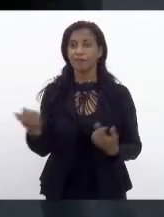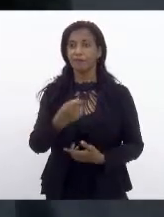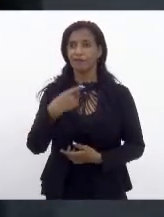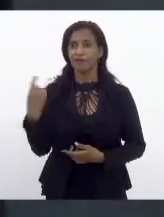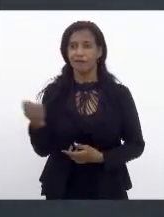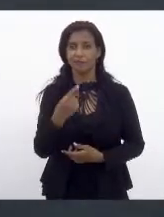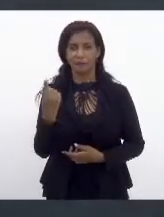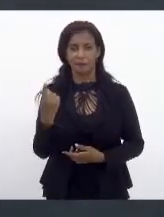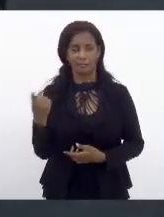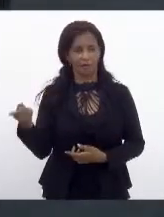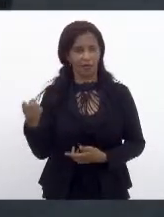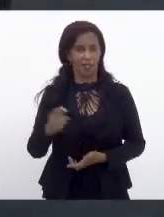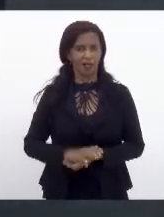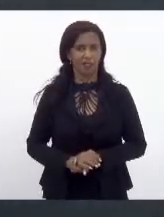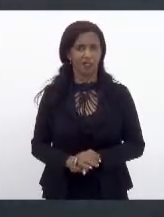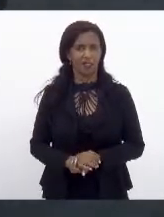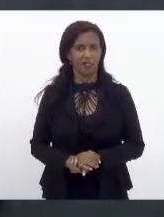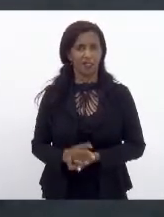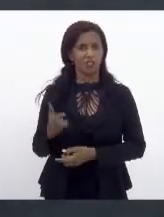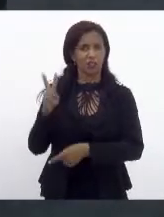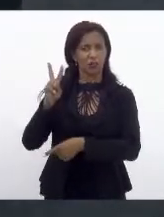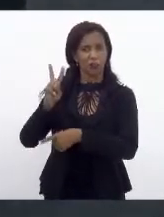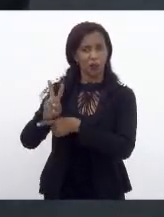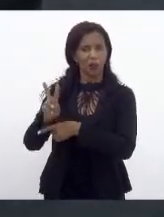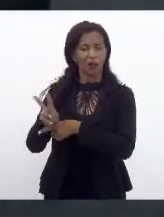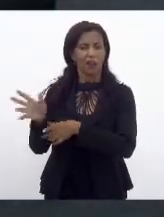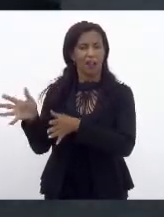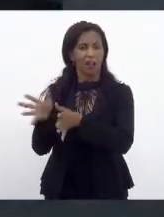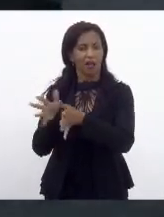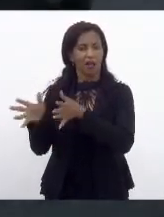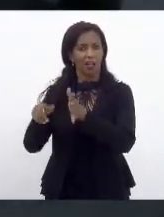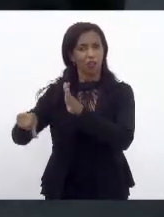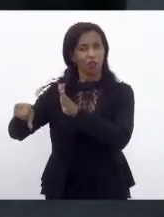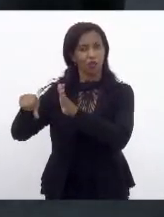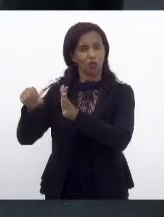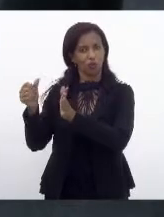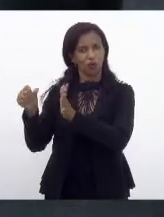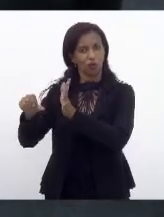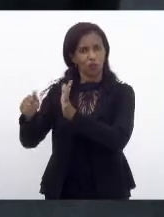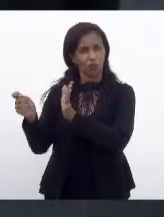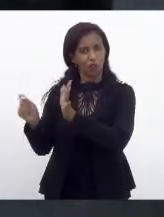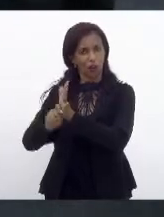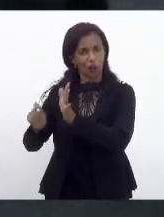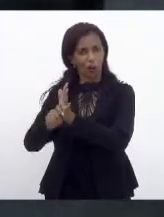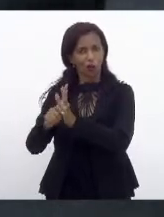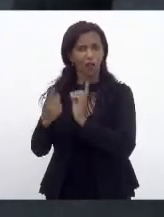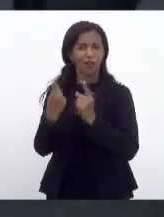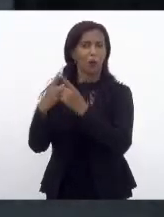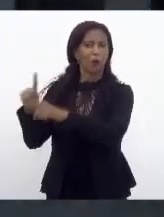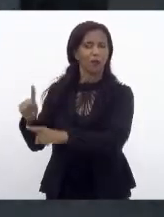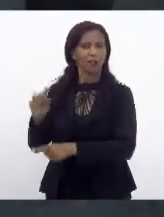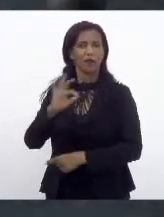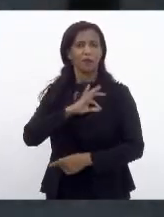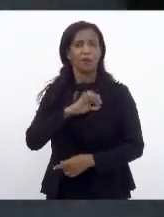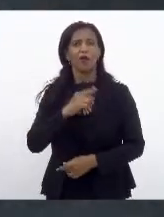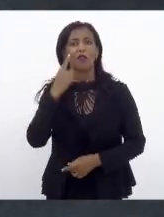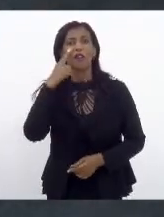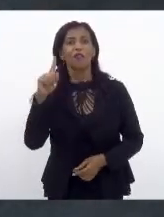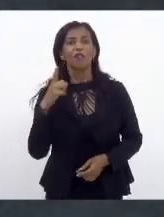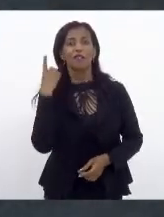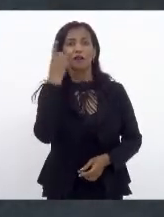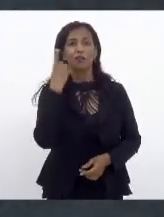a descriminalização da droga, flexibilização da lei antidrogas, aqueles que são contrários à polícia. Eu vi